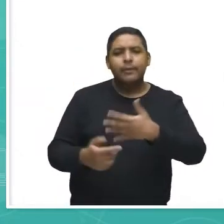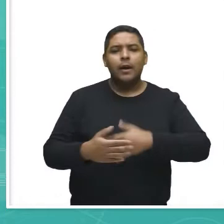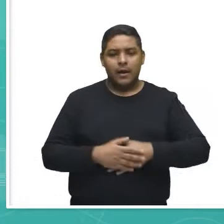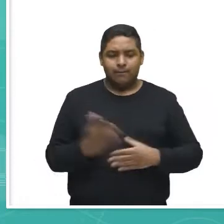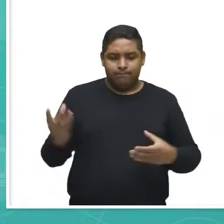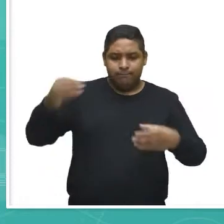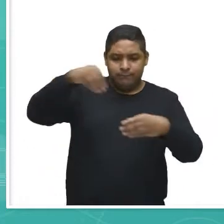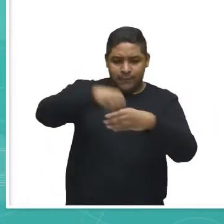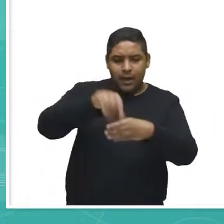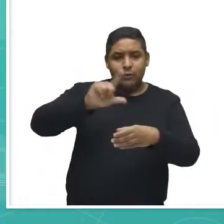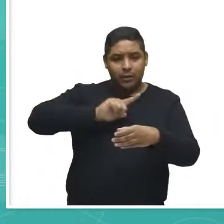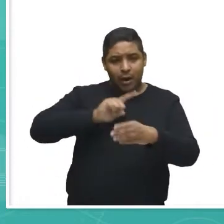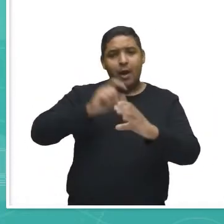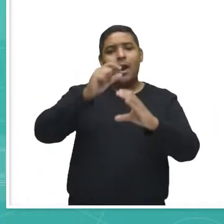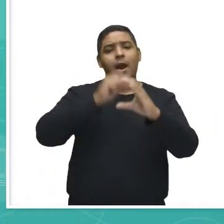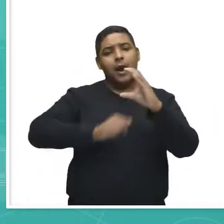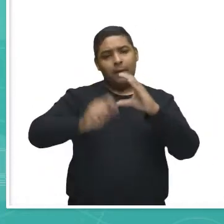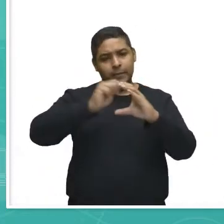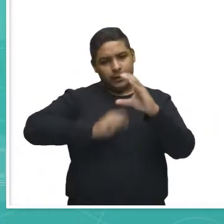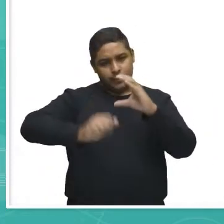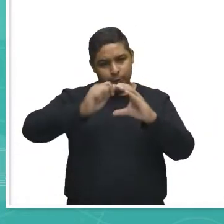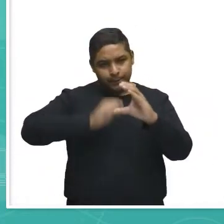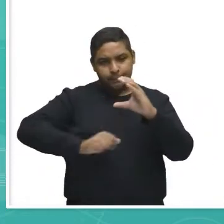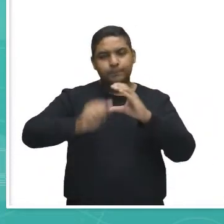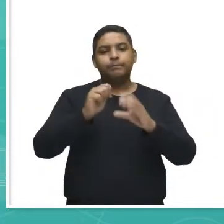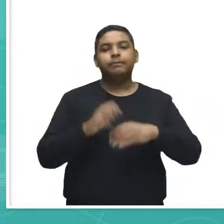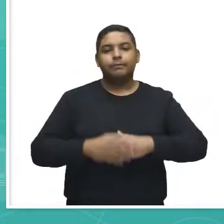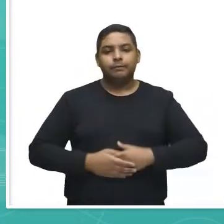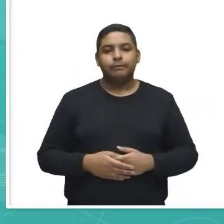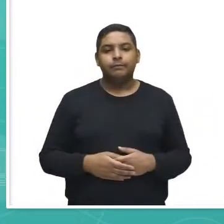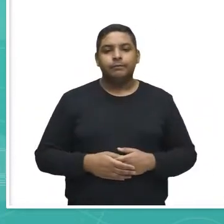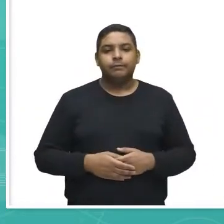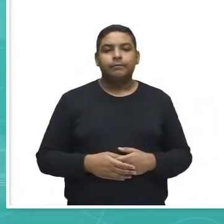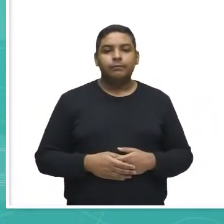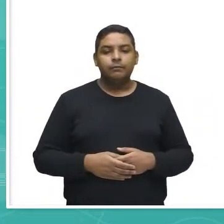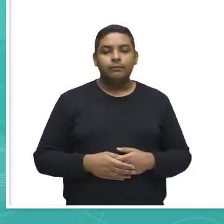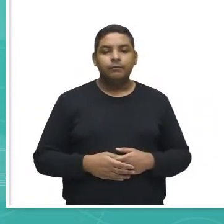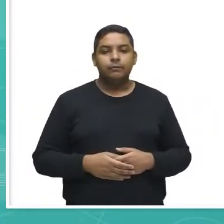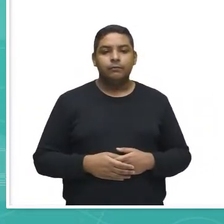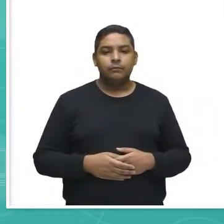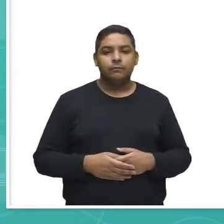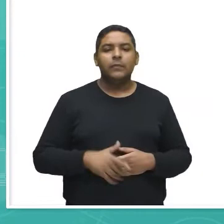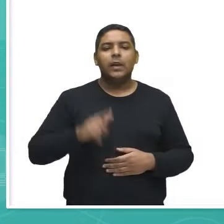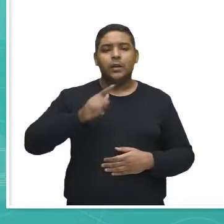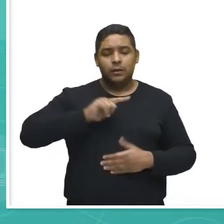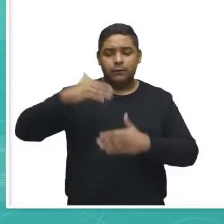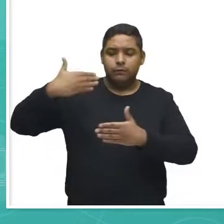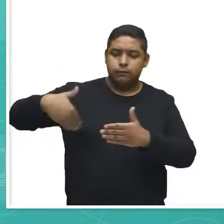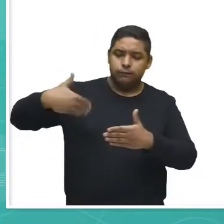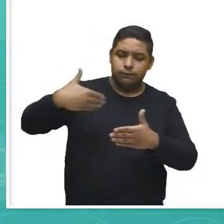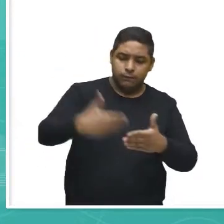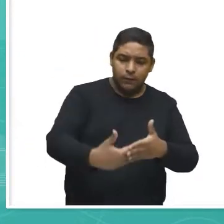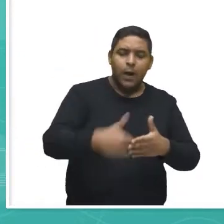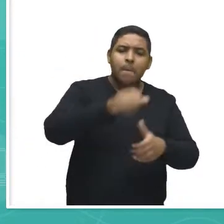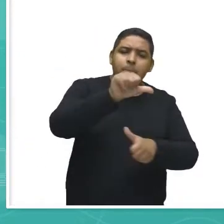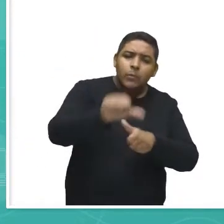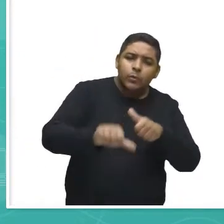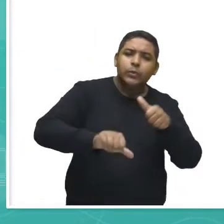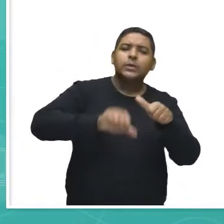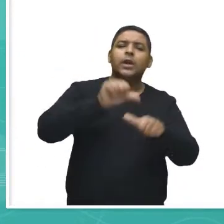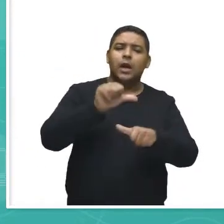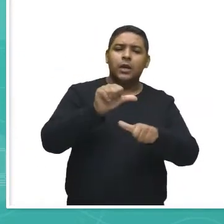ao capitalismo, tá? Mas, além de te verificar todo esse processo, né, de mudança, saindo